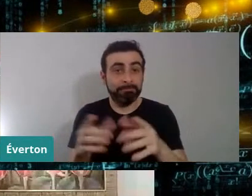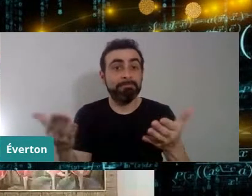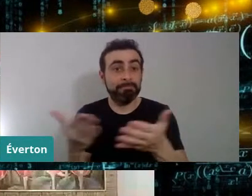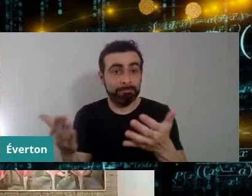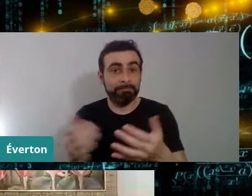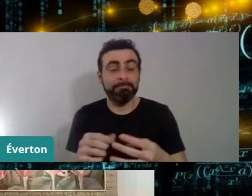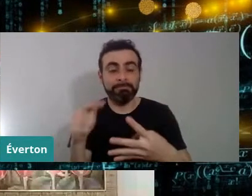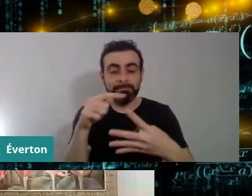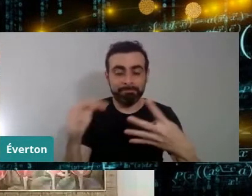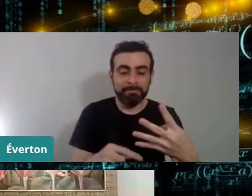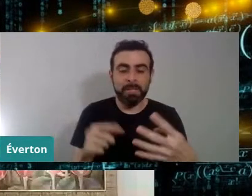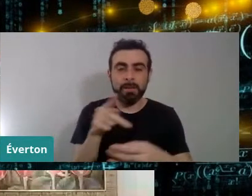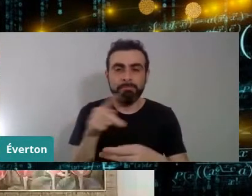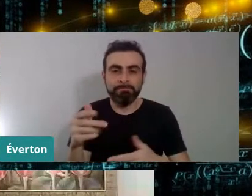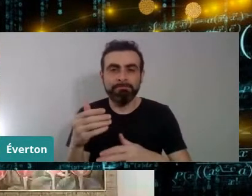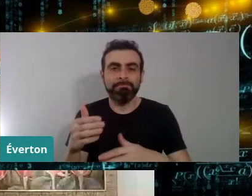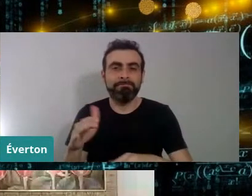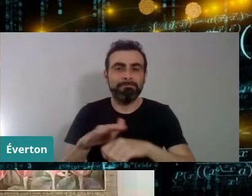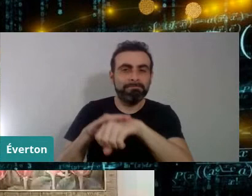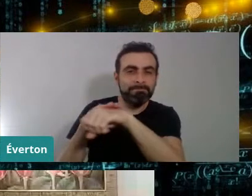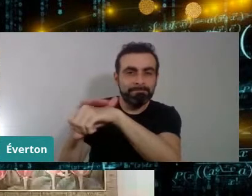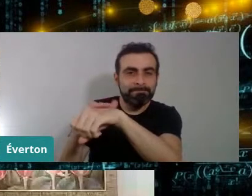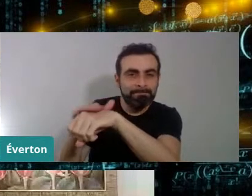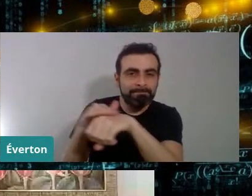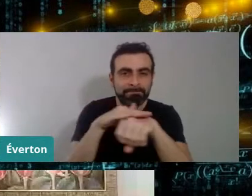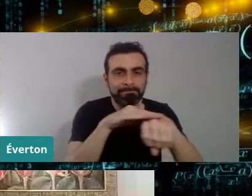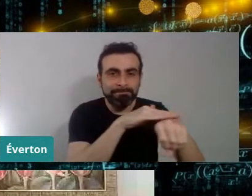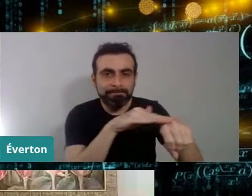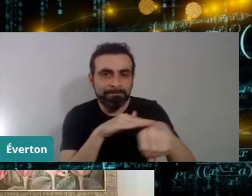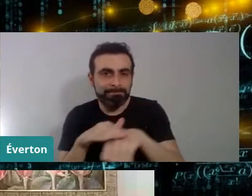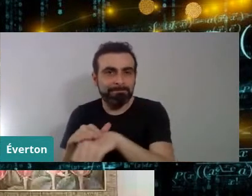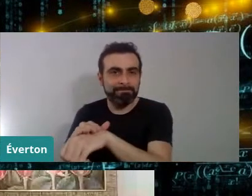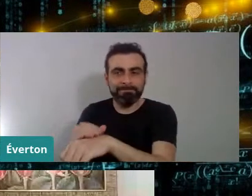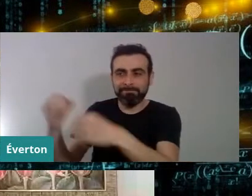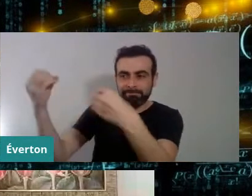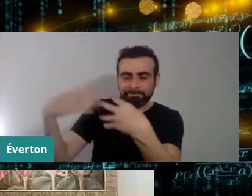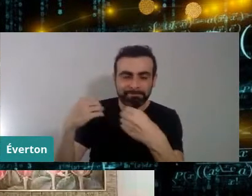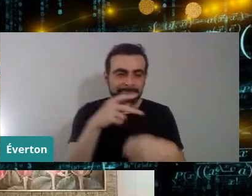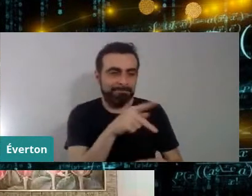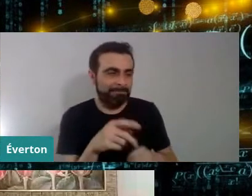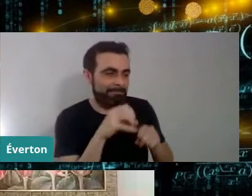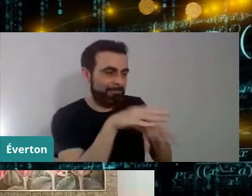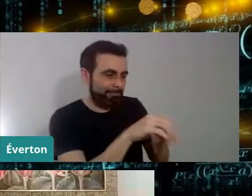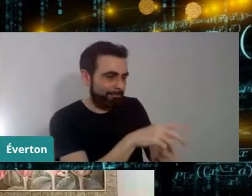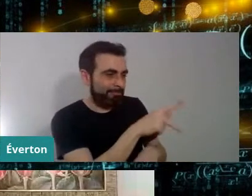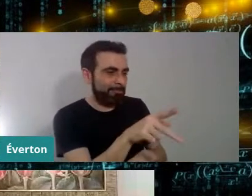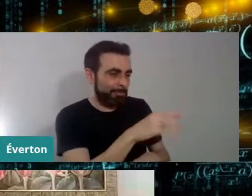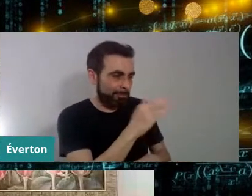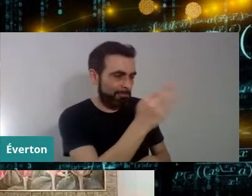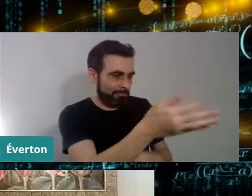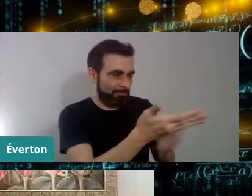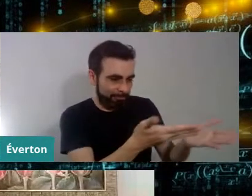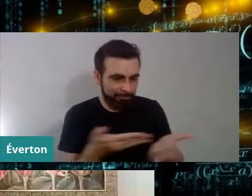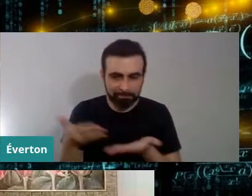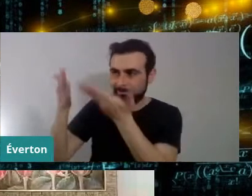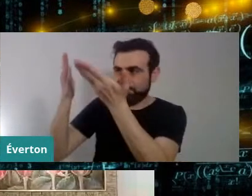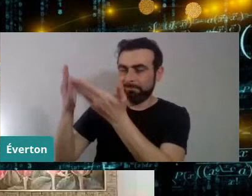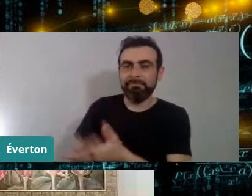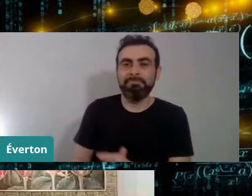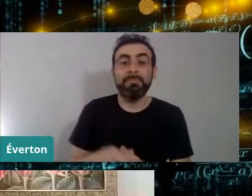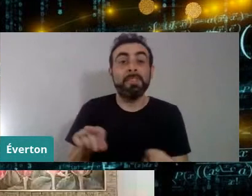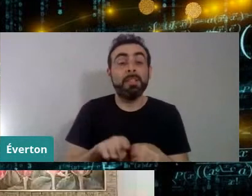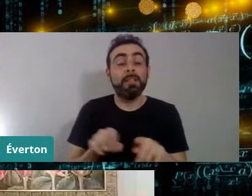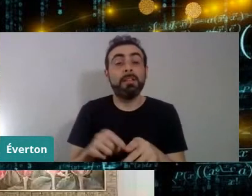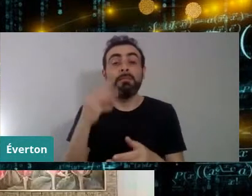de professor, né? Professor de professor de professor. E agora eu recebi uma mensagem aqui